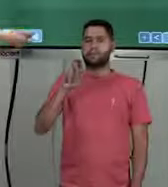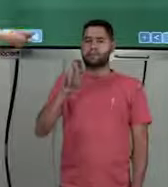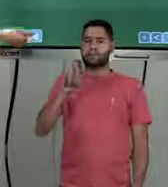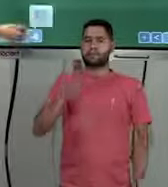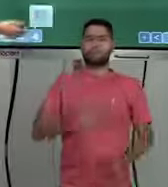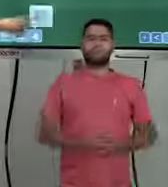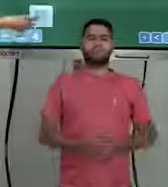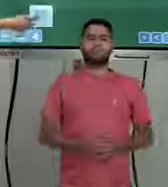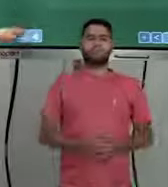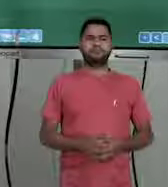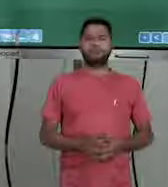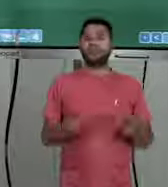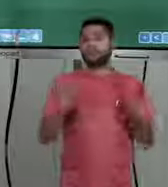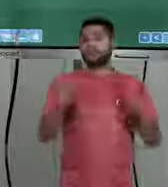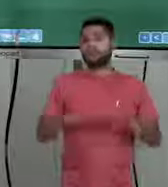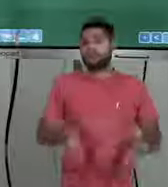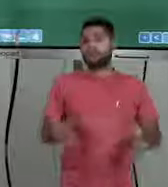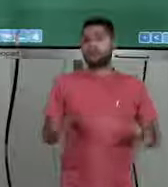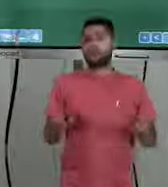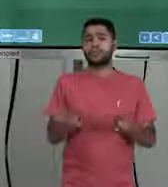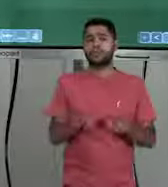Bom, eu posso também...